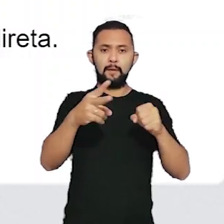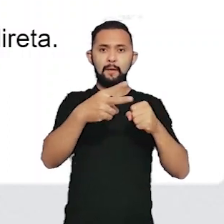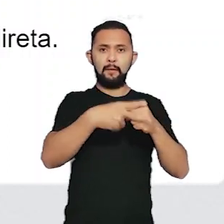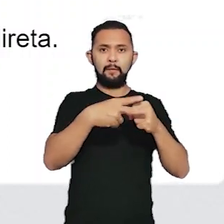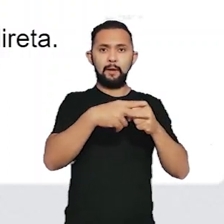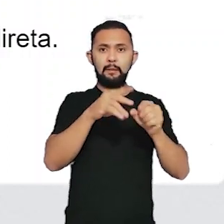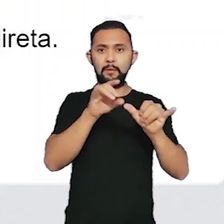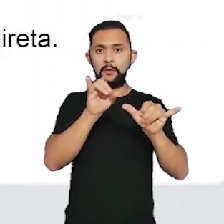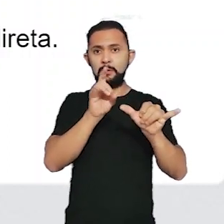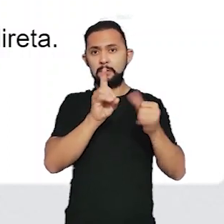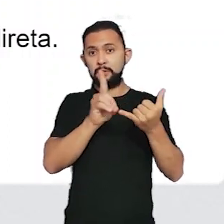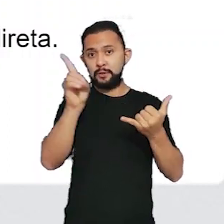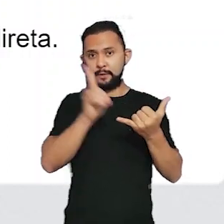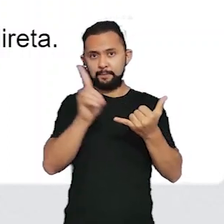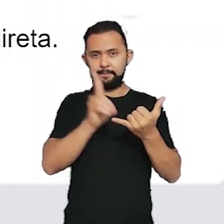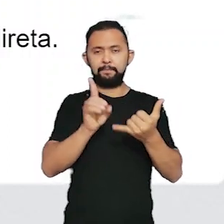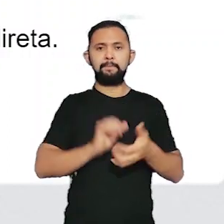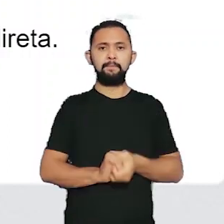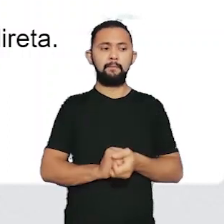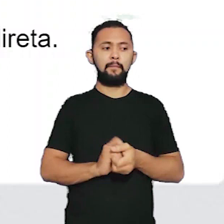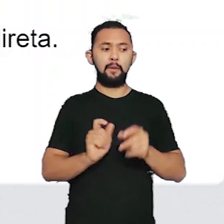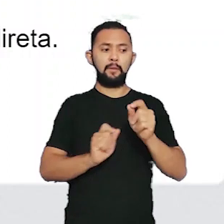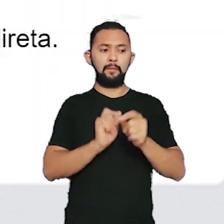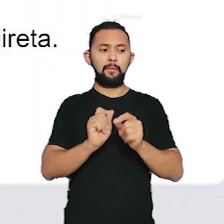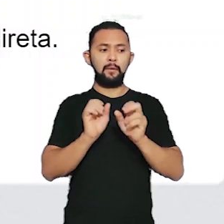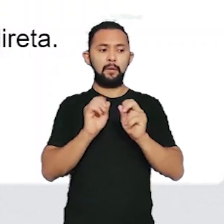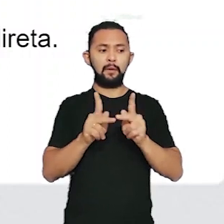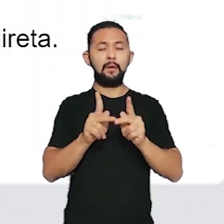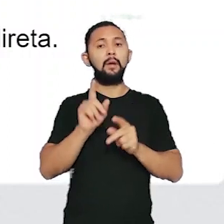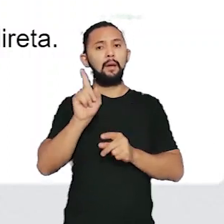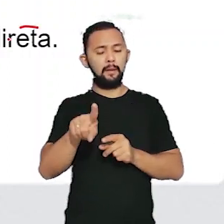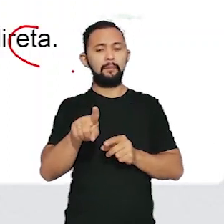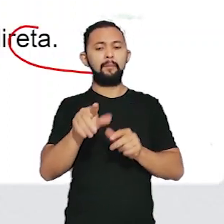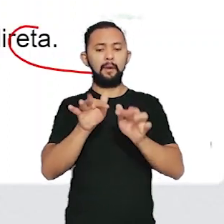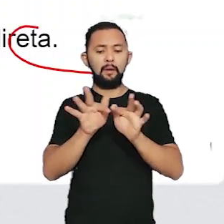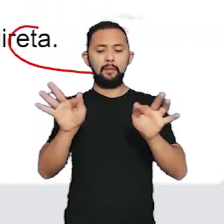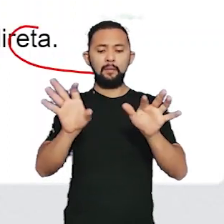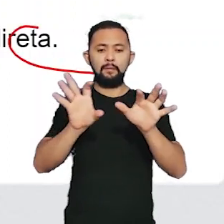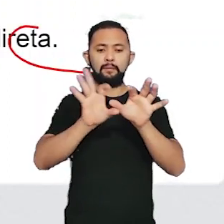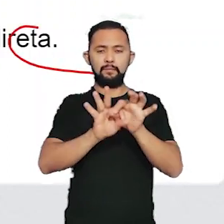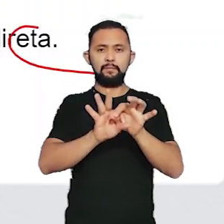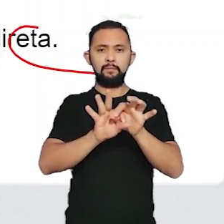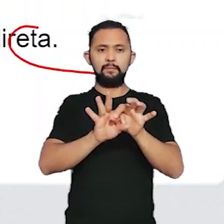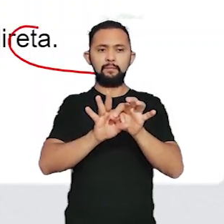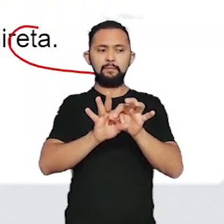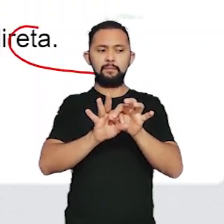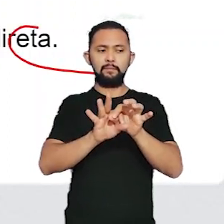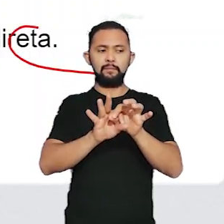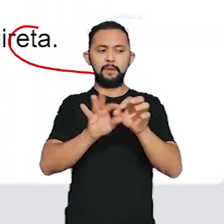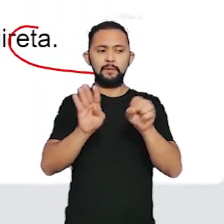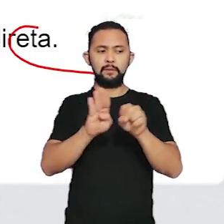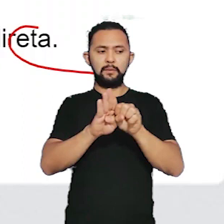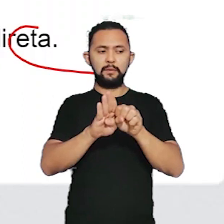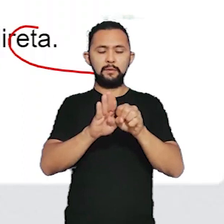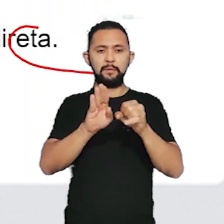quê? Sente que é um caminho sem volta. Aqui é o objeto direto. Então, aqui é uma objetiva direta, sim. Então, o gabarito da nossa